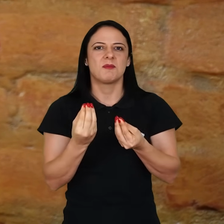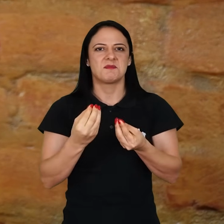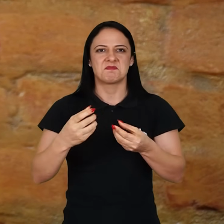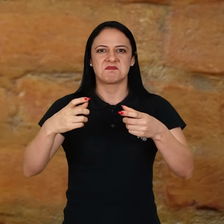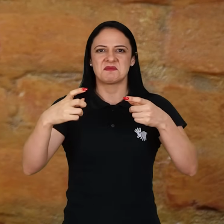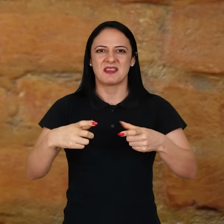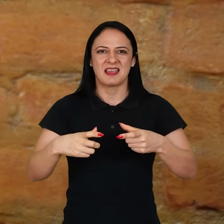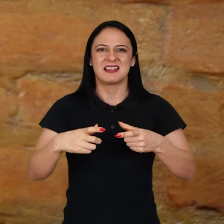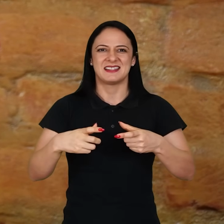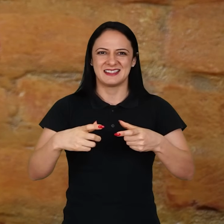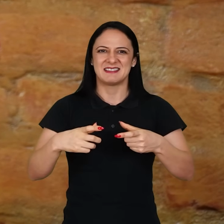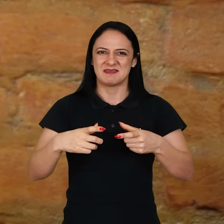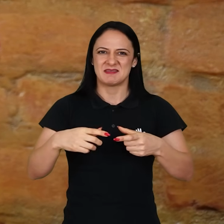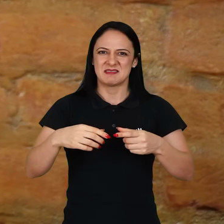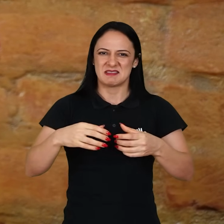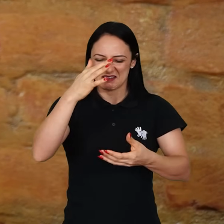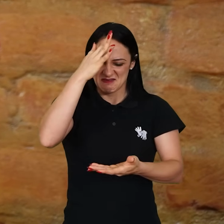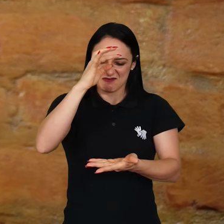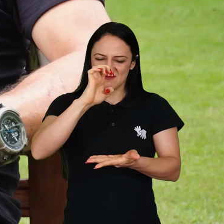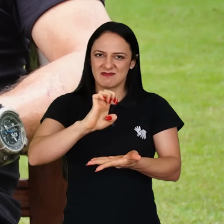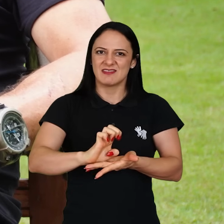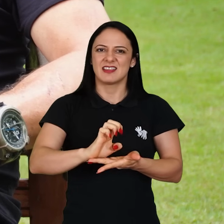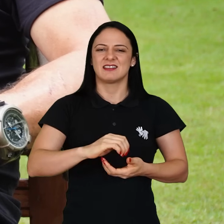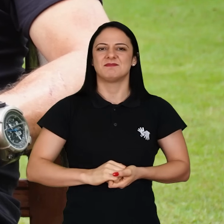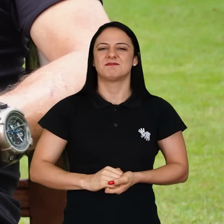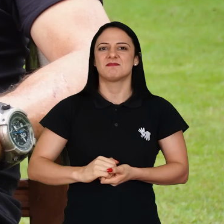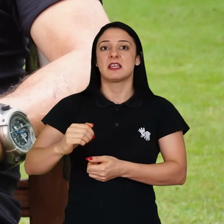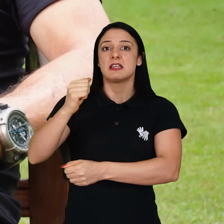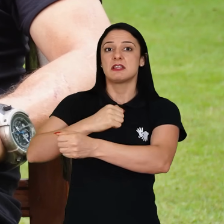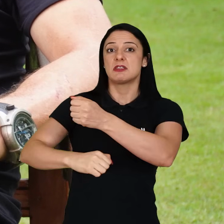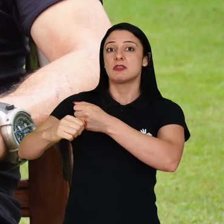o Pecatuba está enraizada na fé.